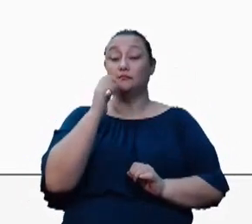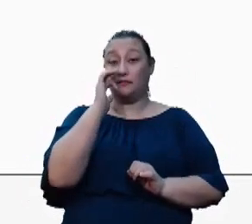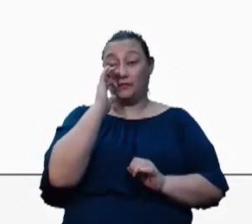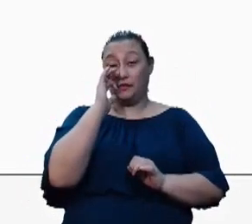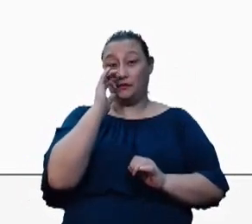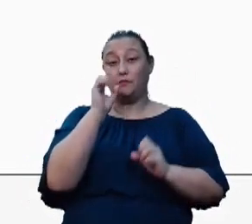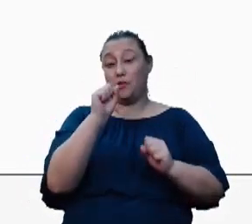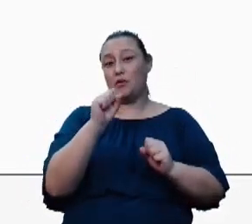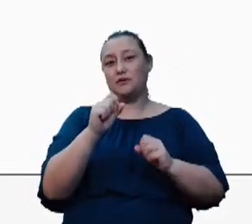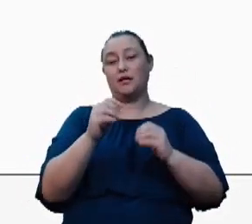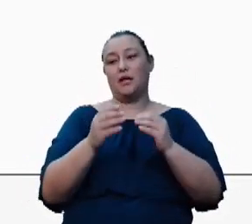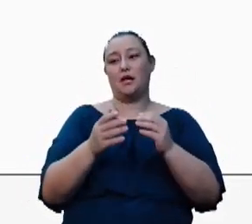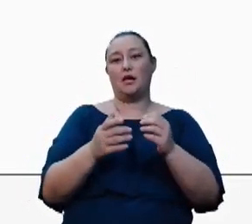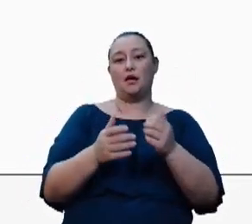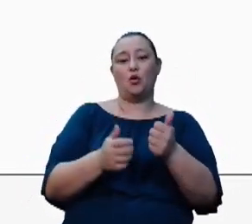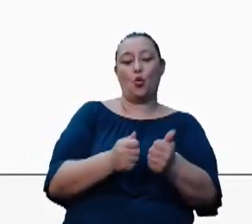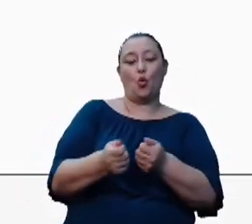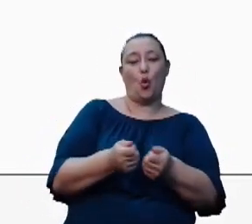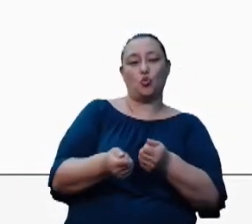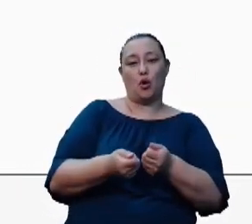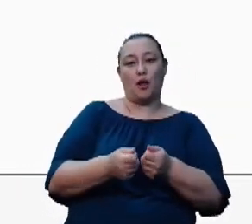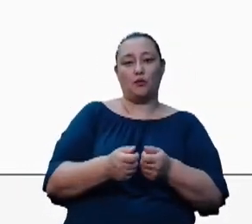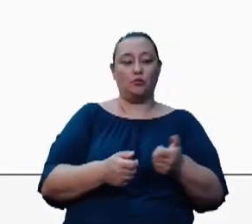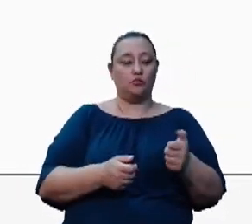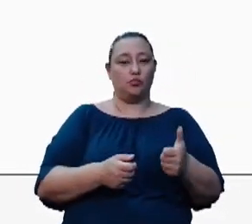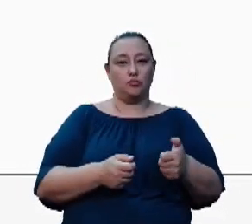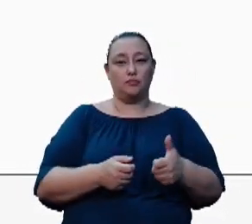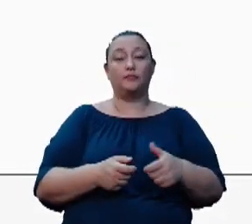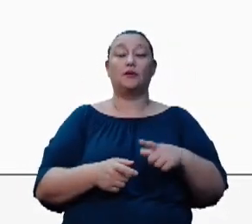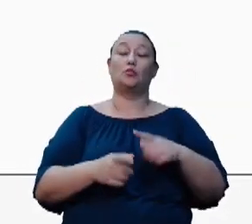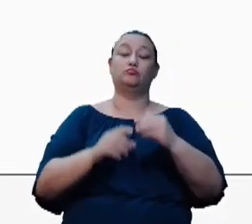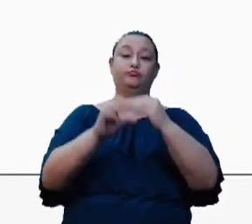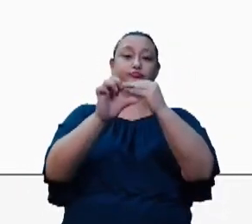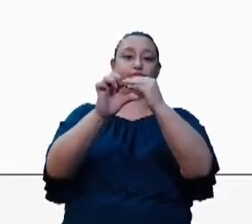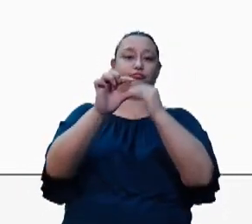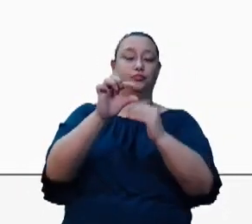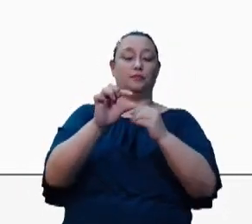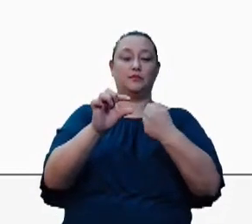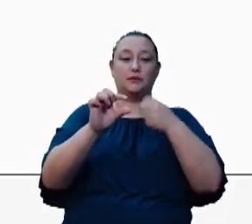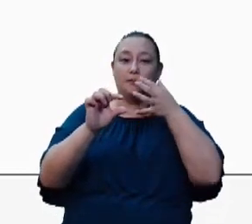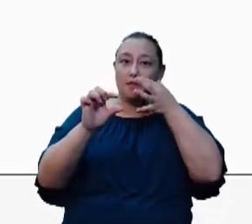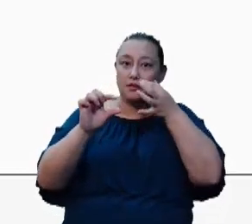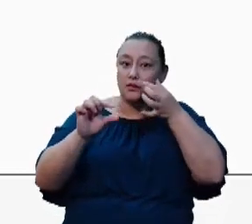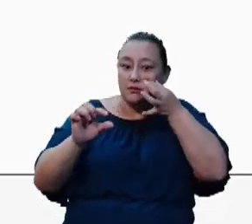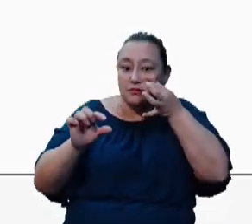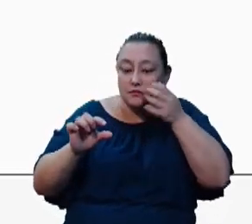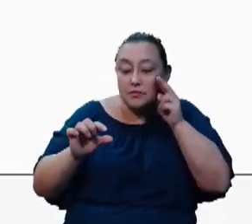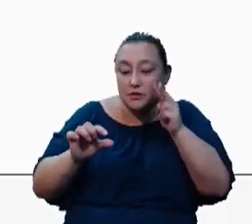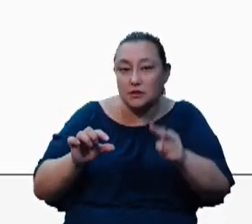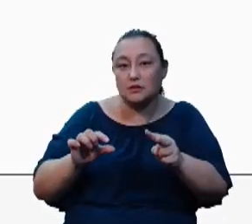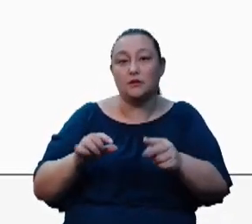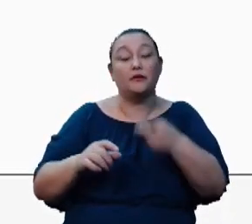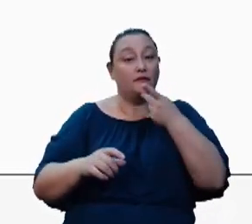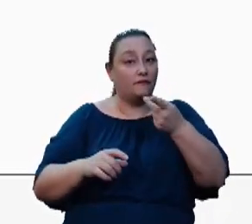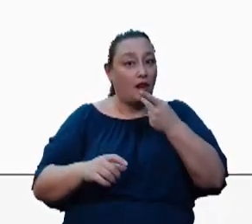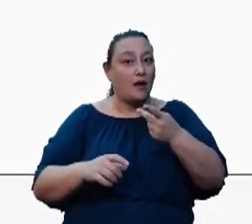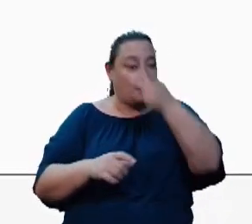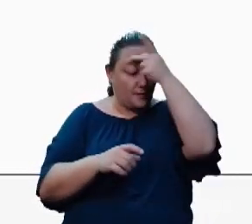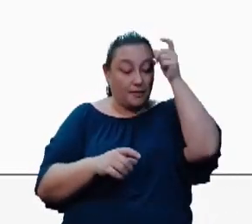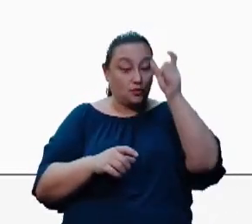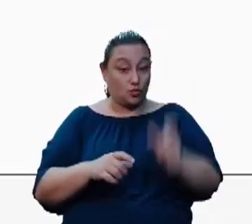isso pode ser programado. Então, a sobredose, a gente tem que ficar de olho em falar para o paciente em que